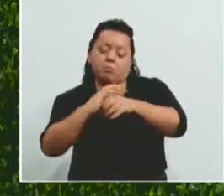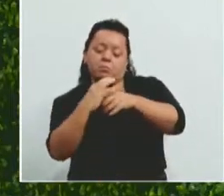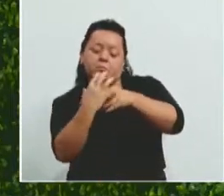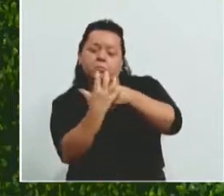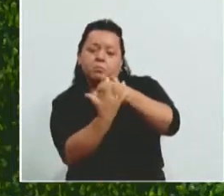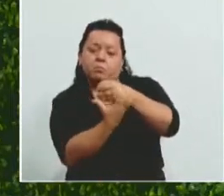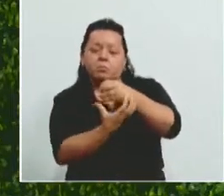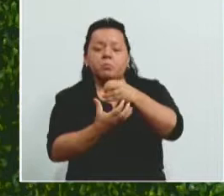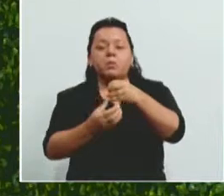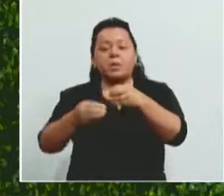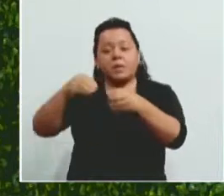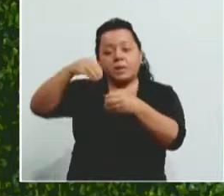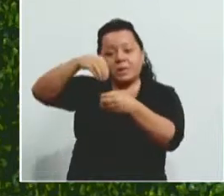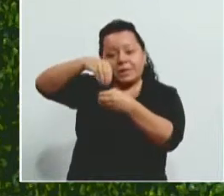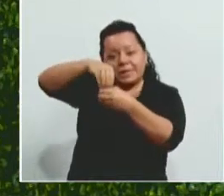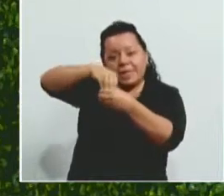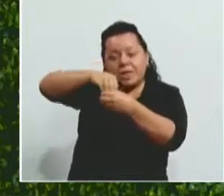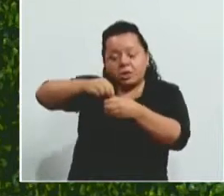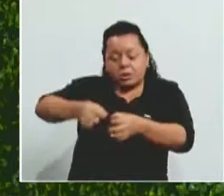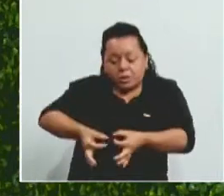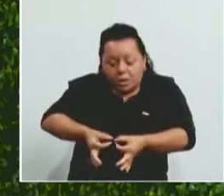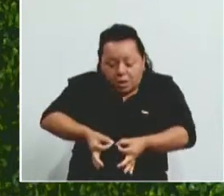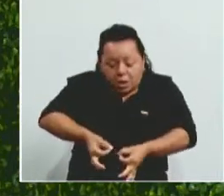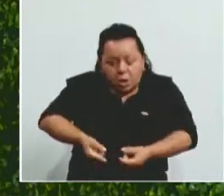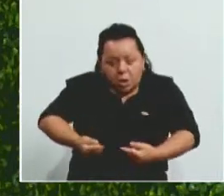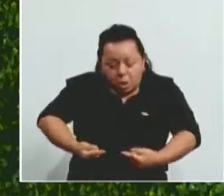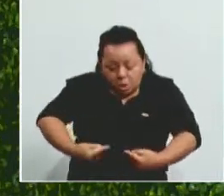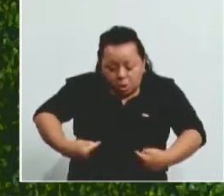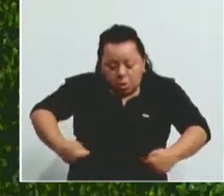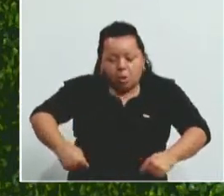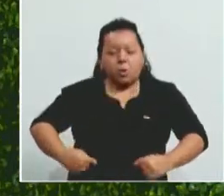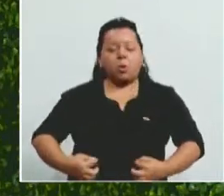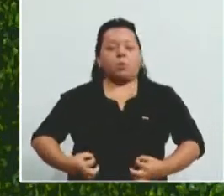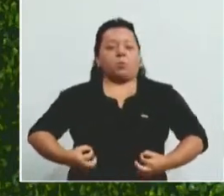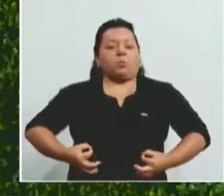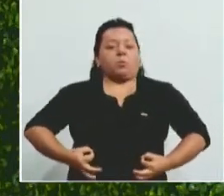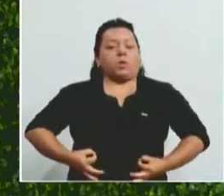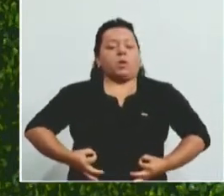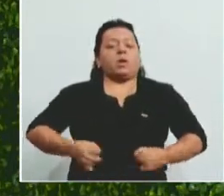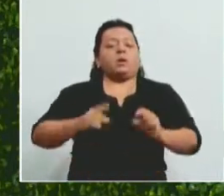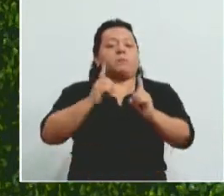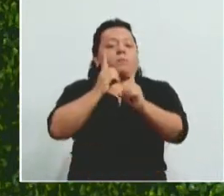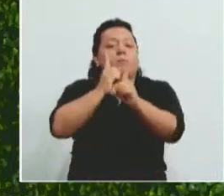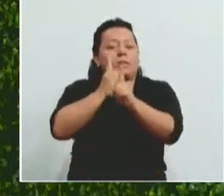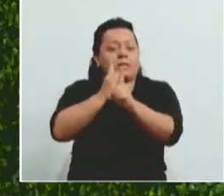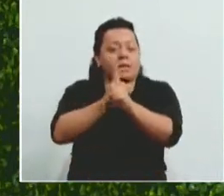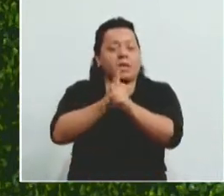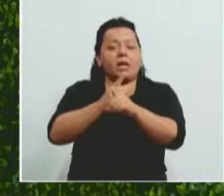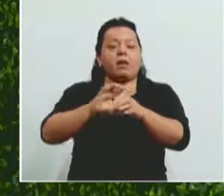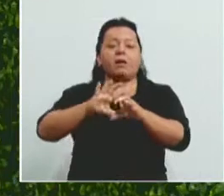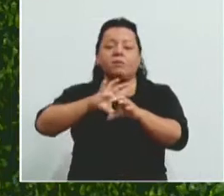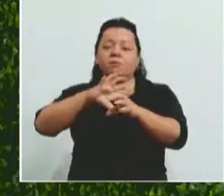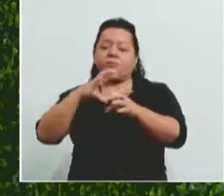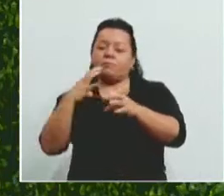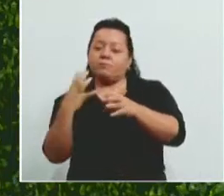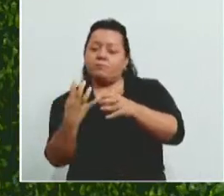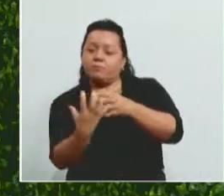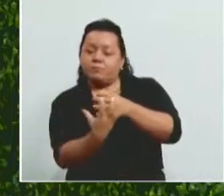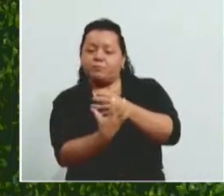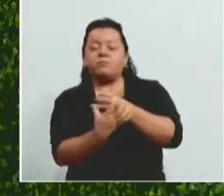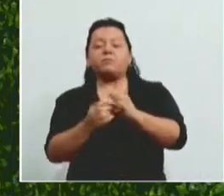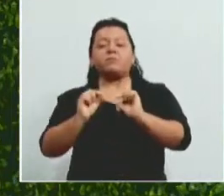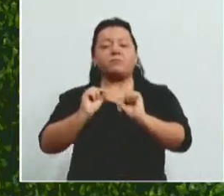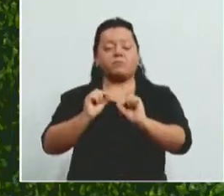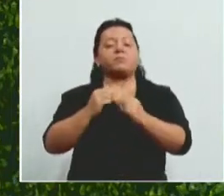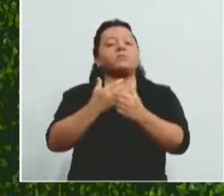um endométrio. O endométrio, ele pode se encontrar fora dessa região, que teria que ser